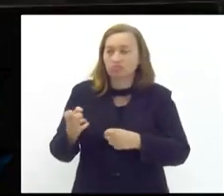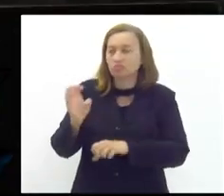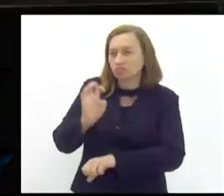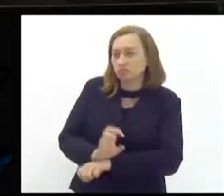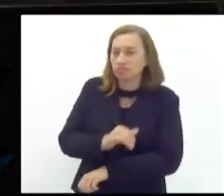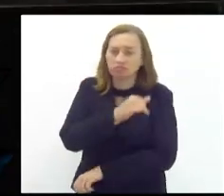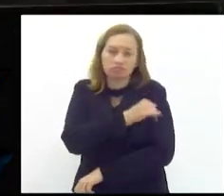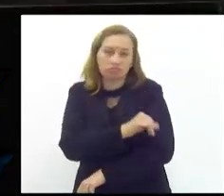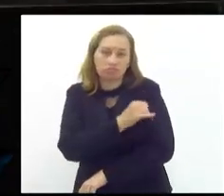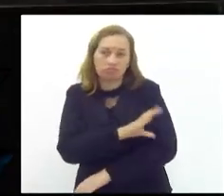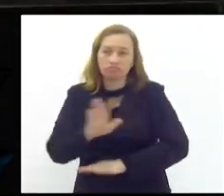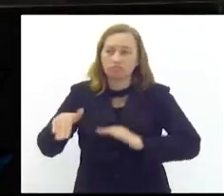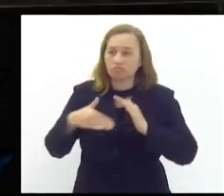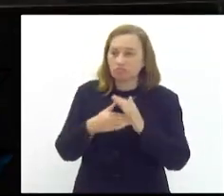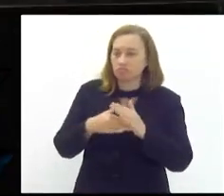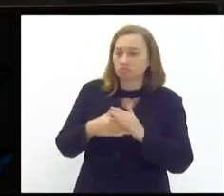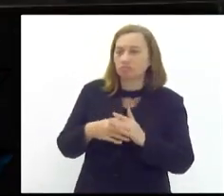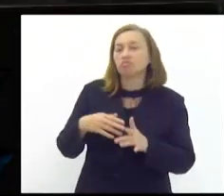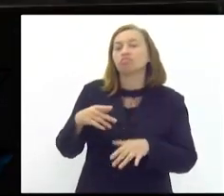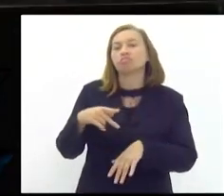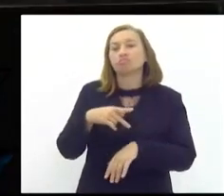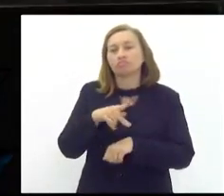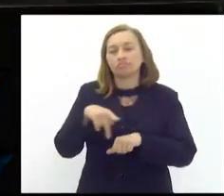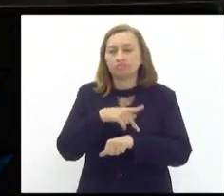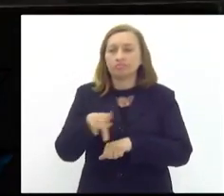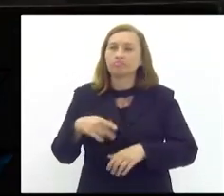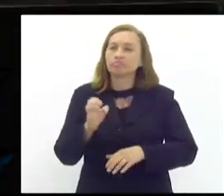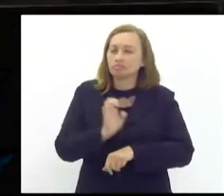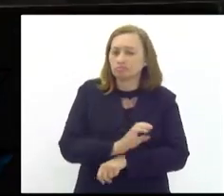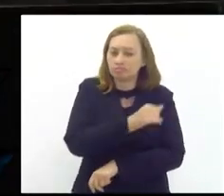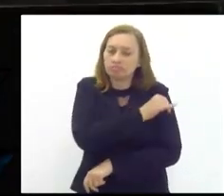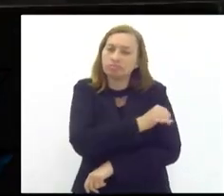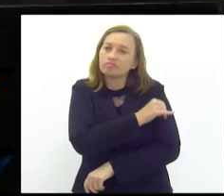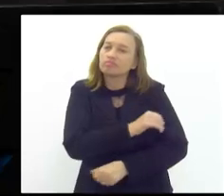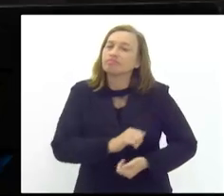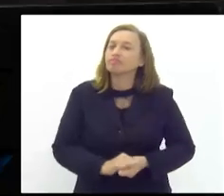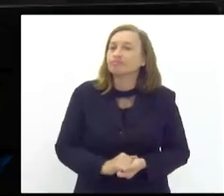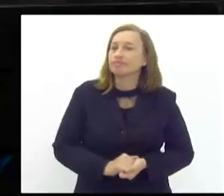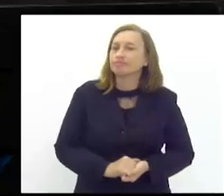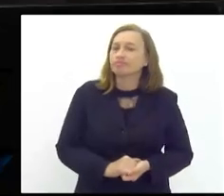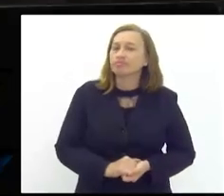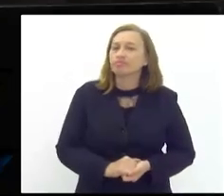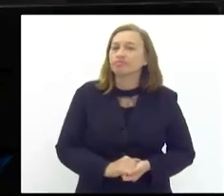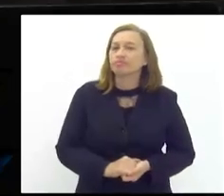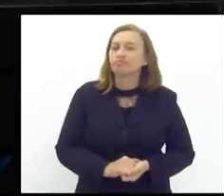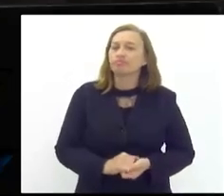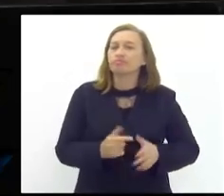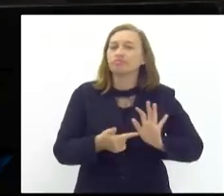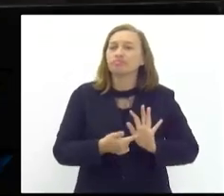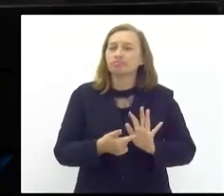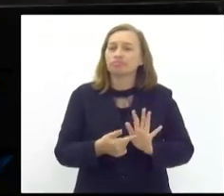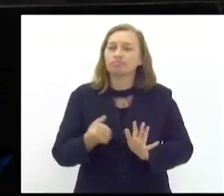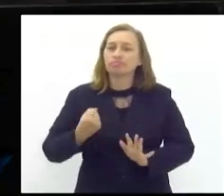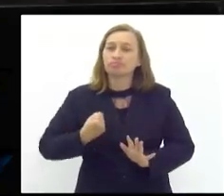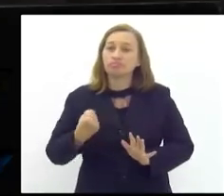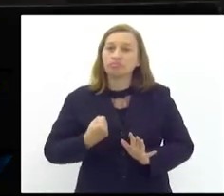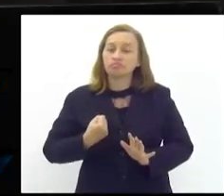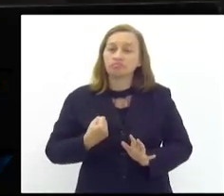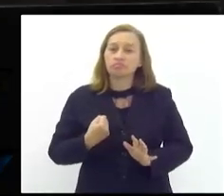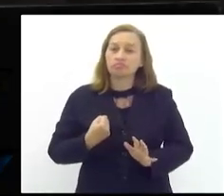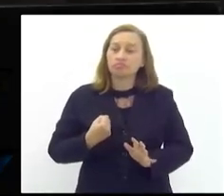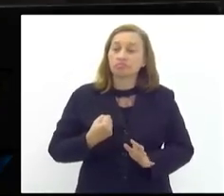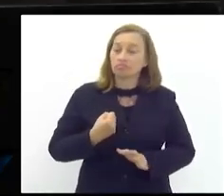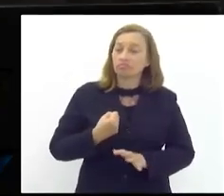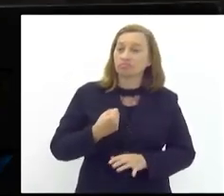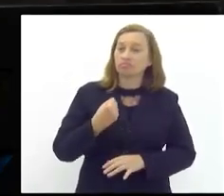e em todo o país o estado do Rio de Janeiro vem comoputando índices alarmantes No que diz respeito